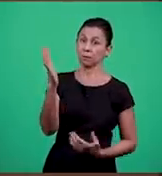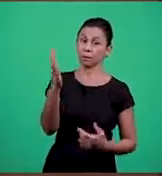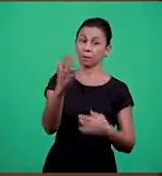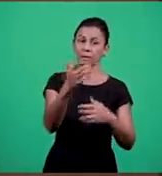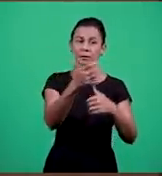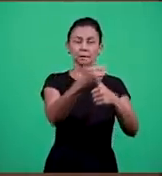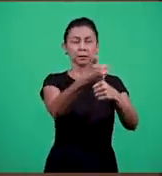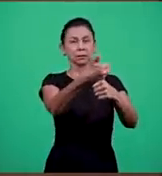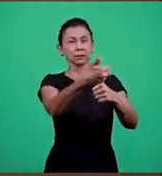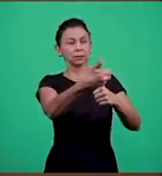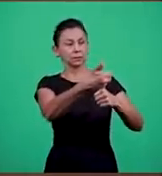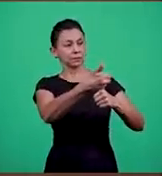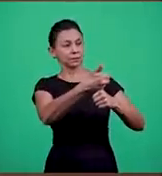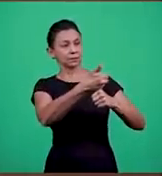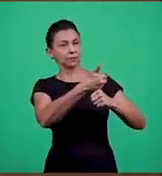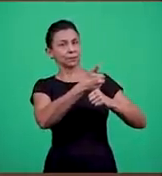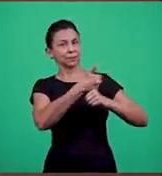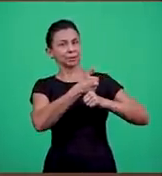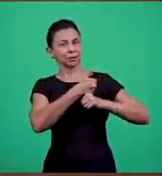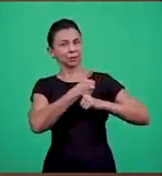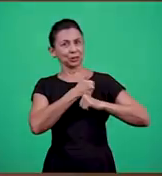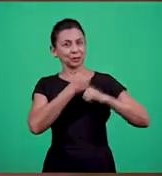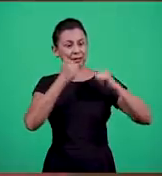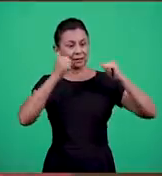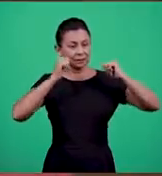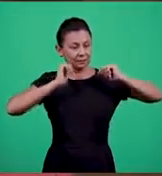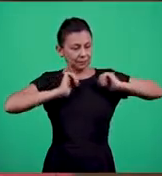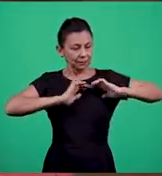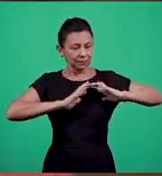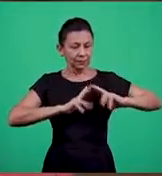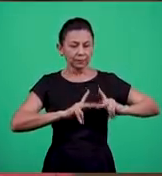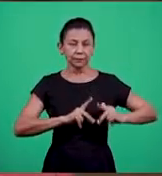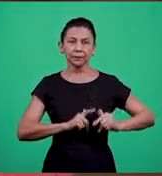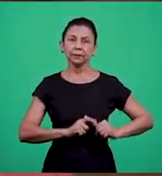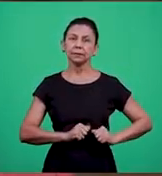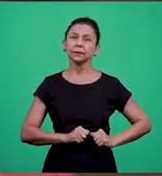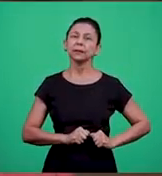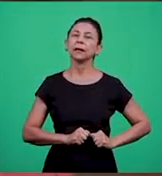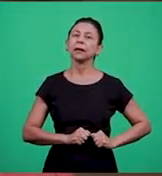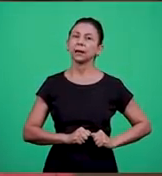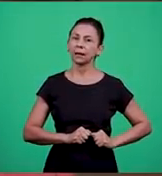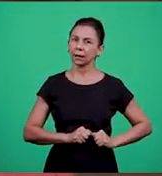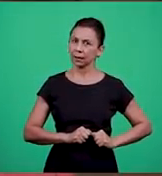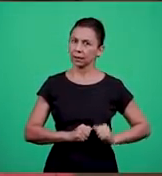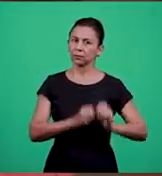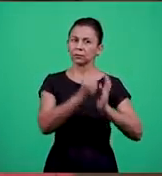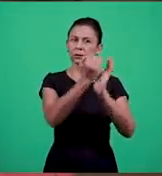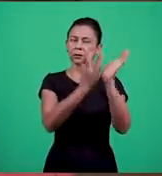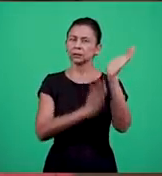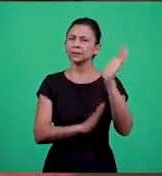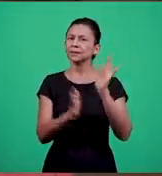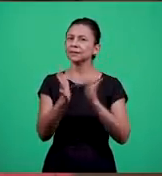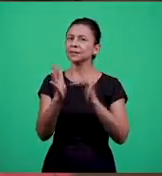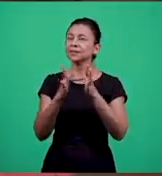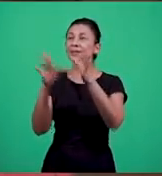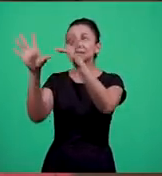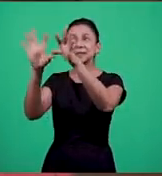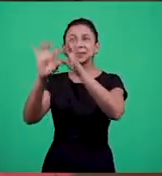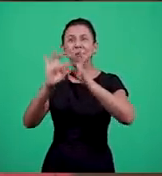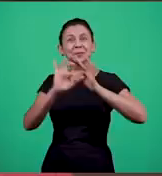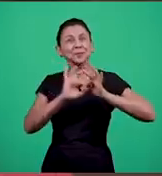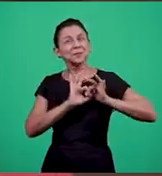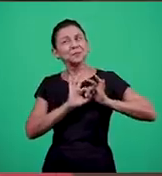sangue. E o sangue de Jesus limpa o nosso coração. O sangue de Jesus nos